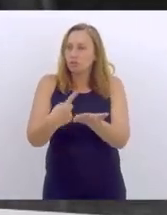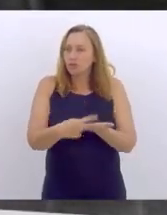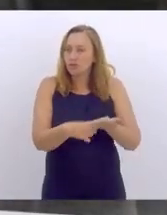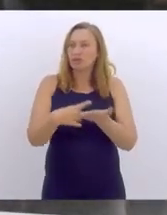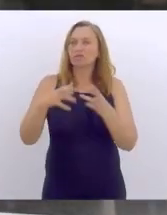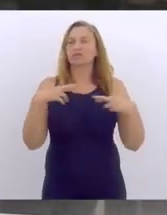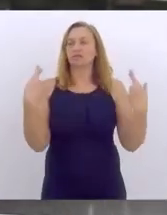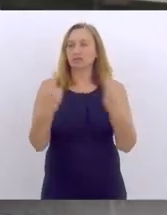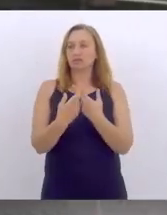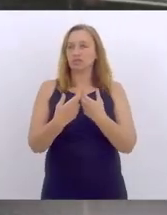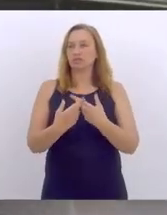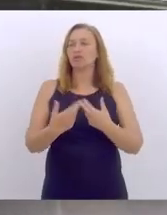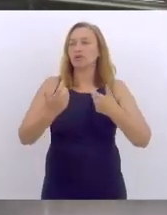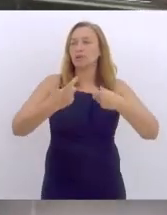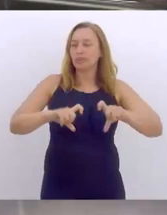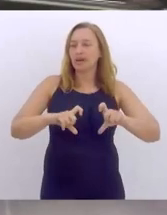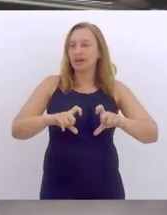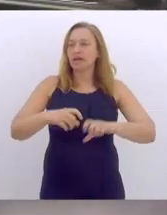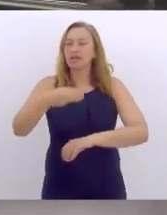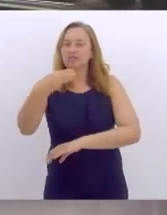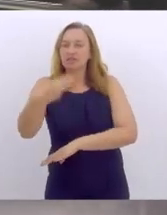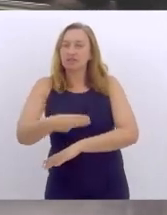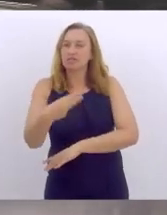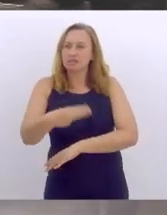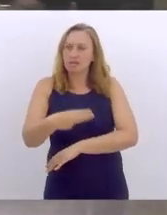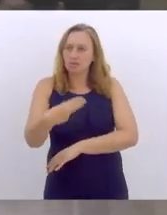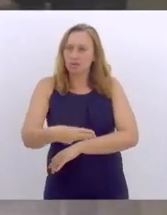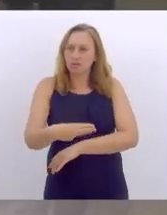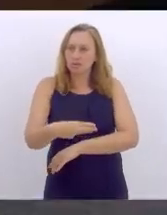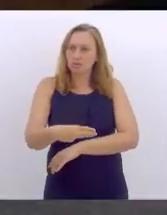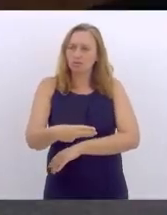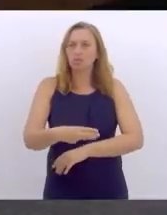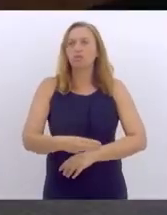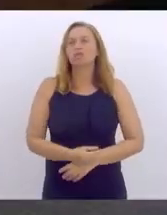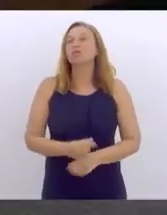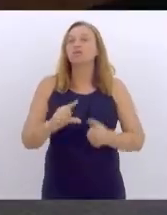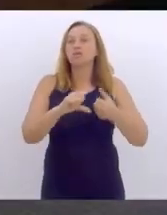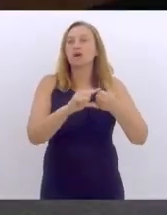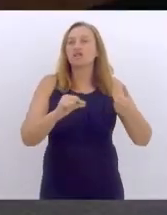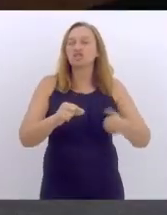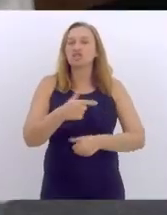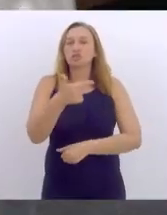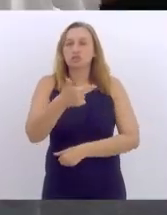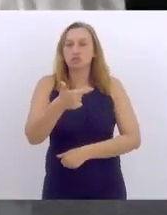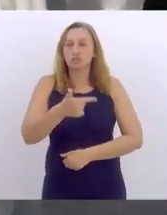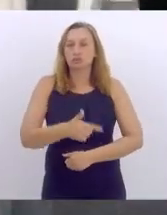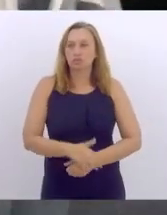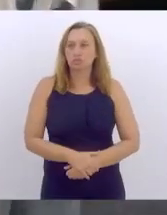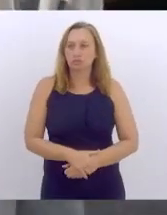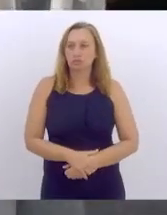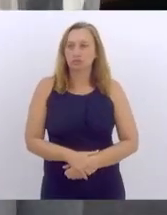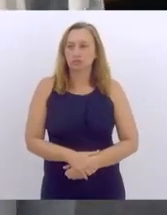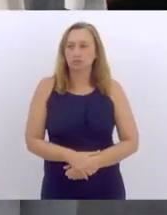reunião. É o parágrafo 3º do artigo 2º.